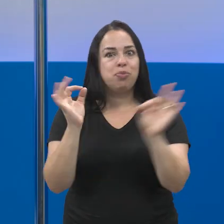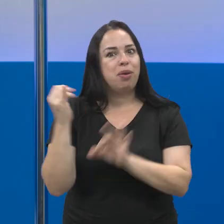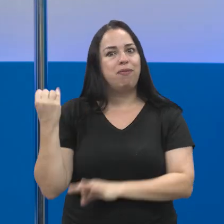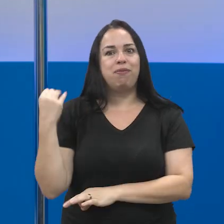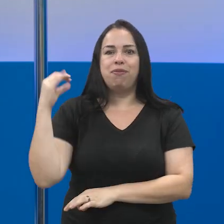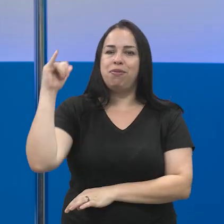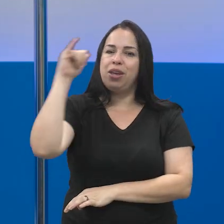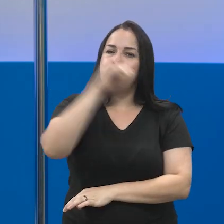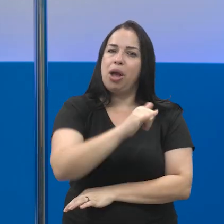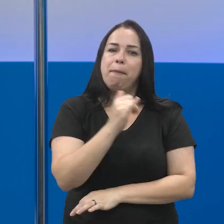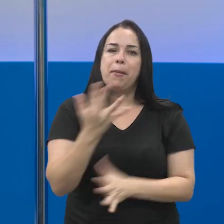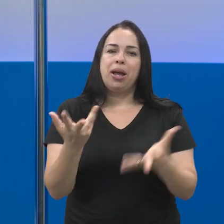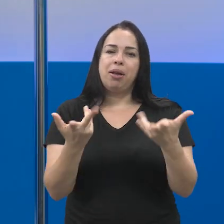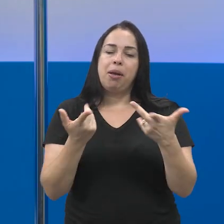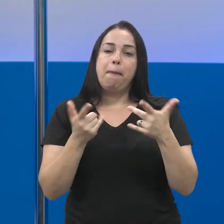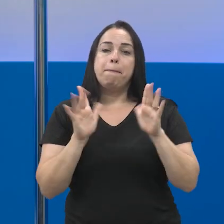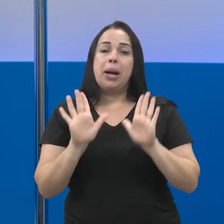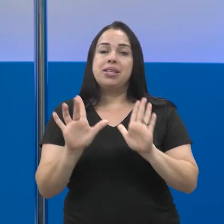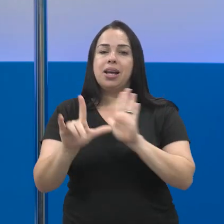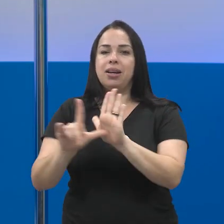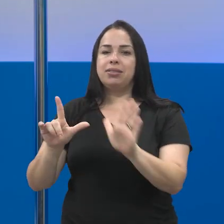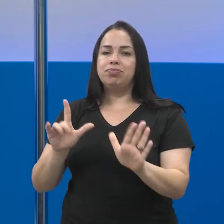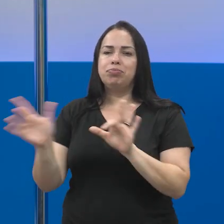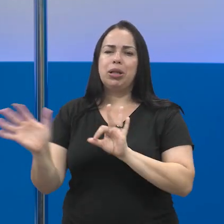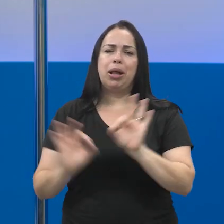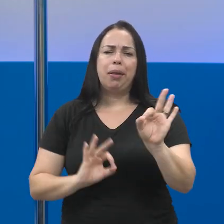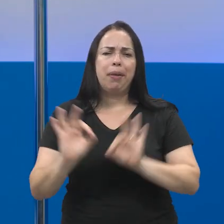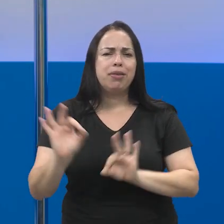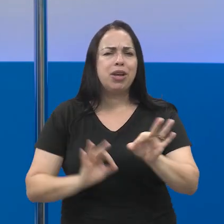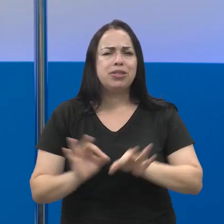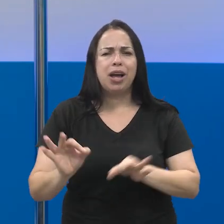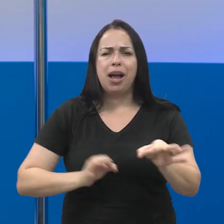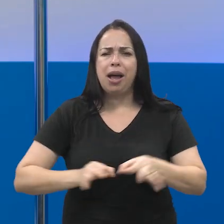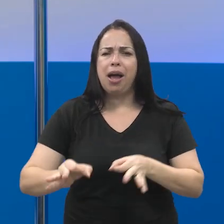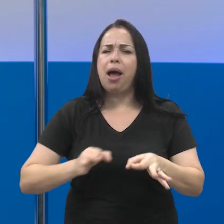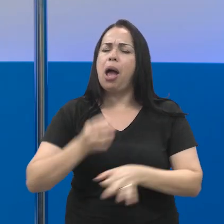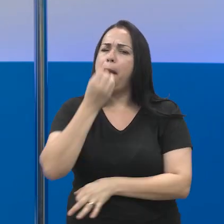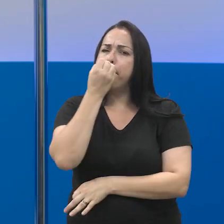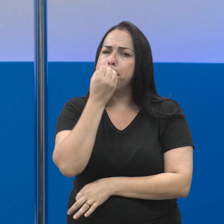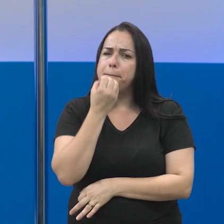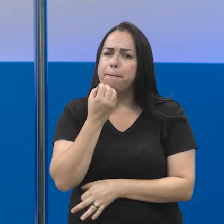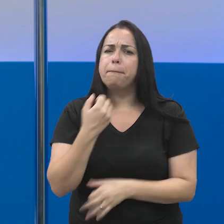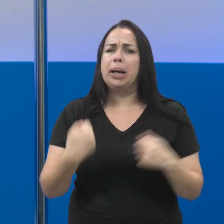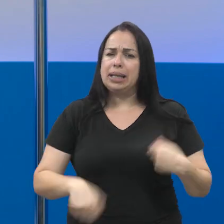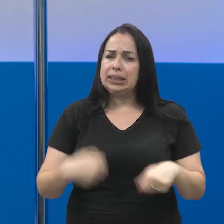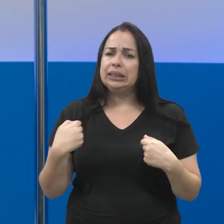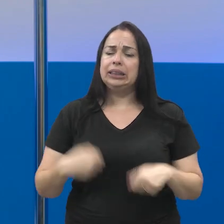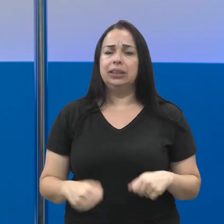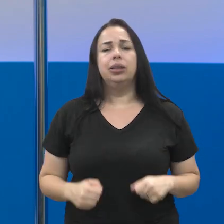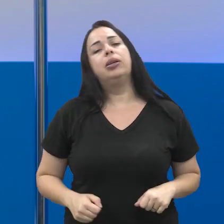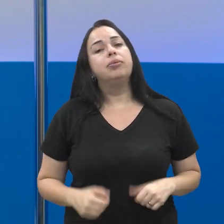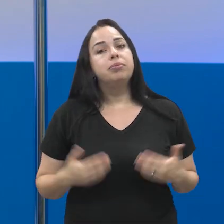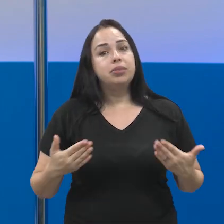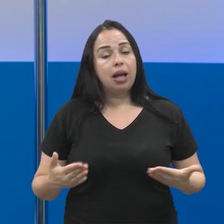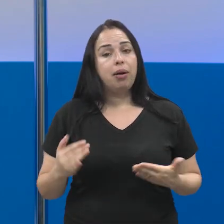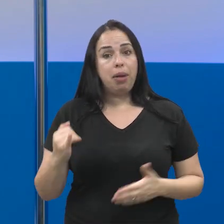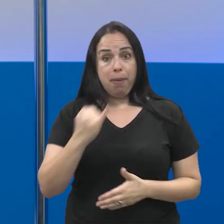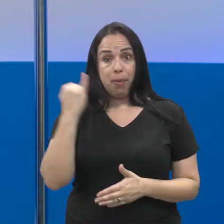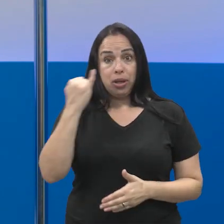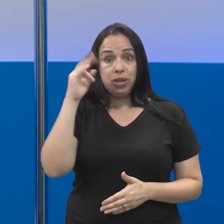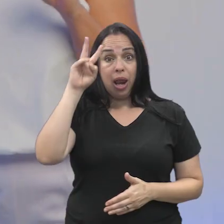Que delícia, né? Viajar é maravilhoso, mas claro, é preciso planejar bem o passeio, principalmente nessa